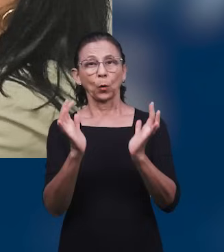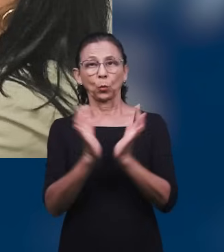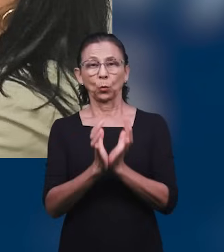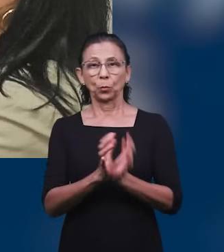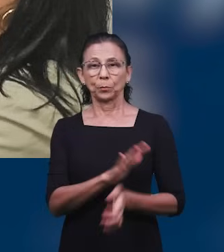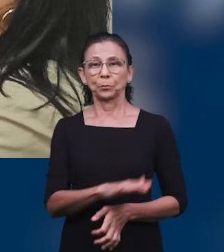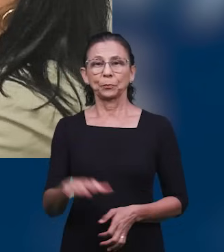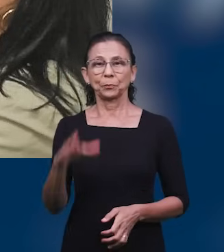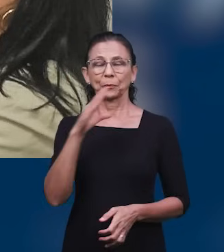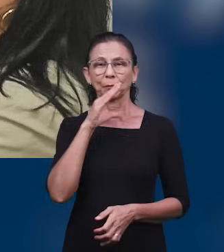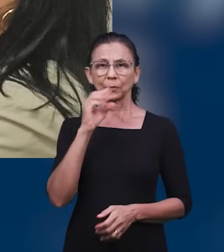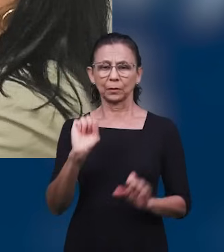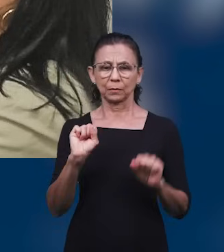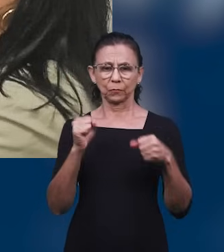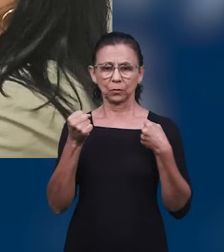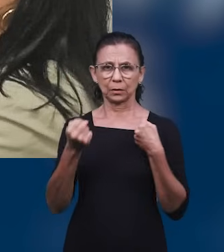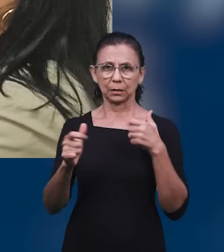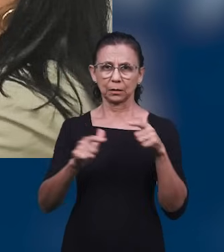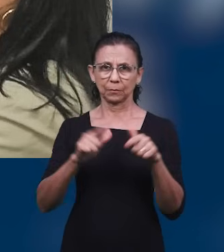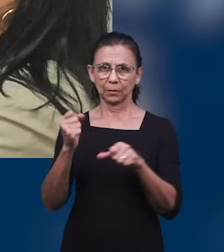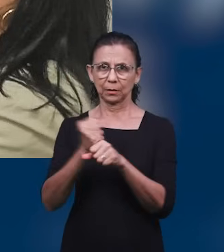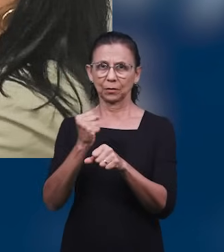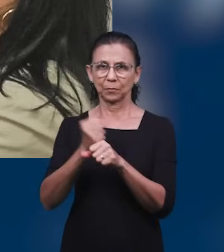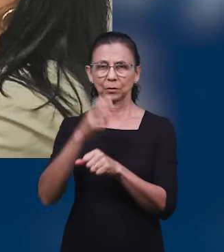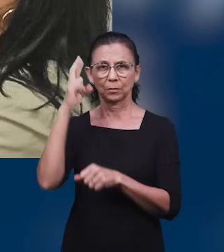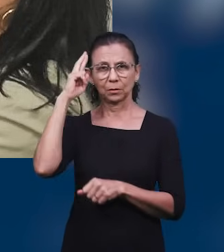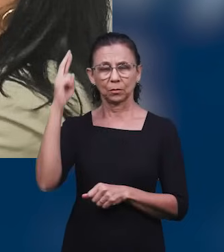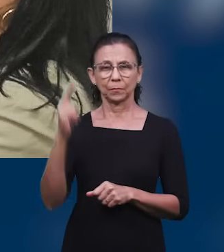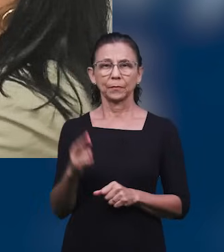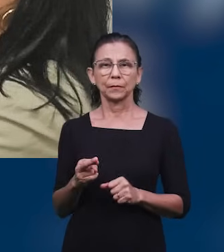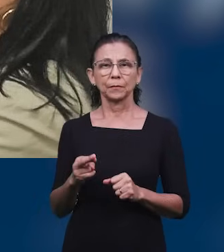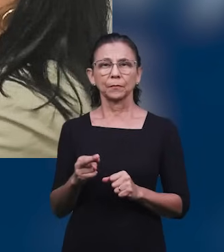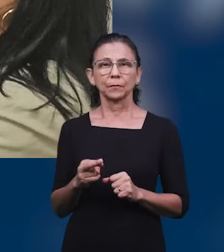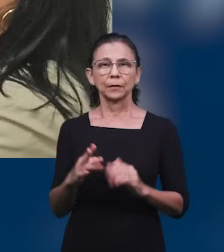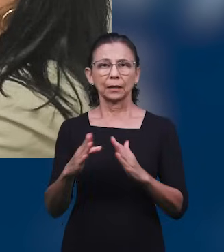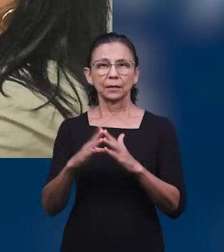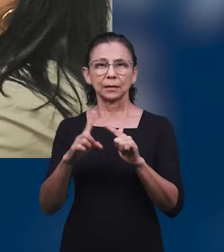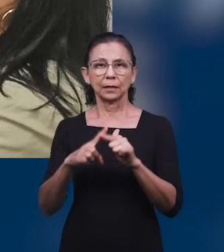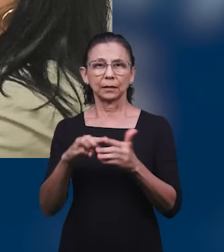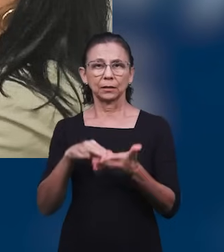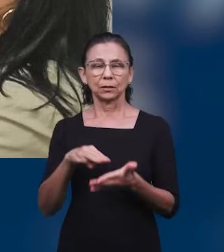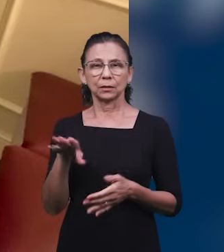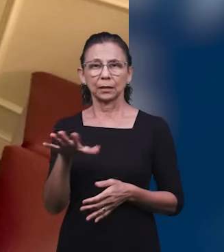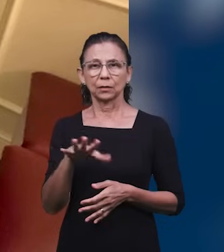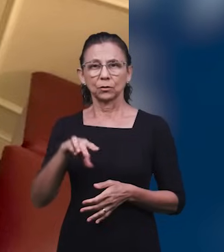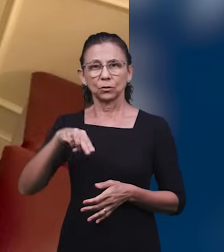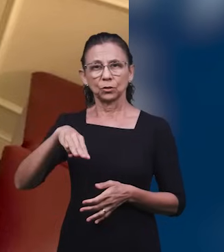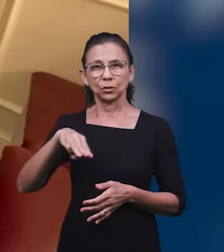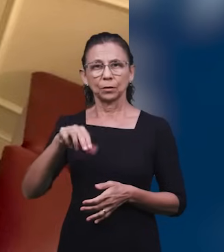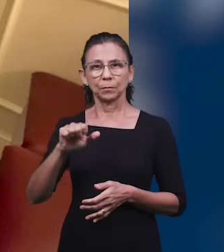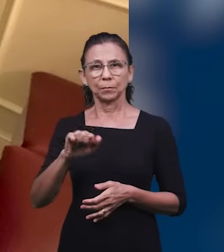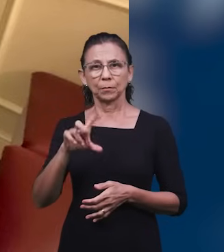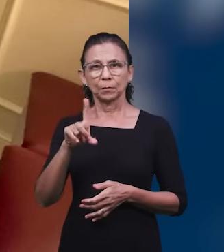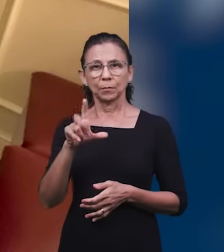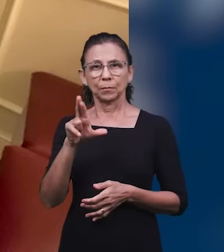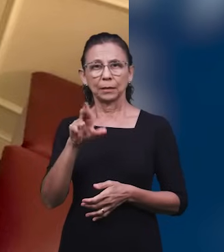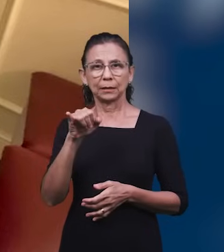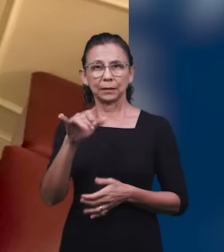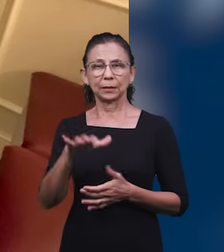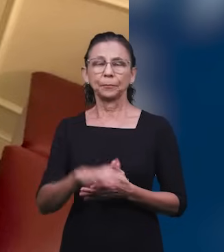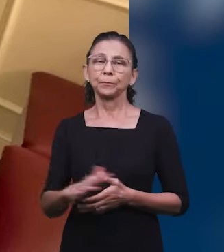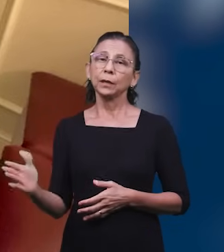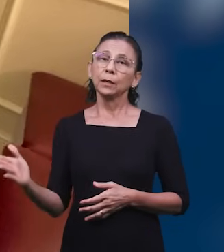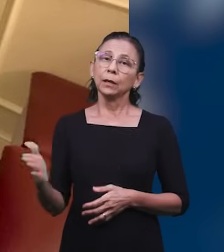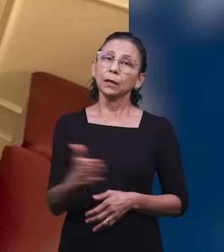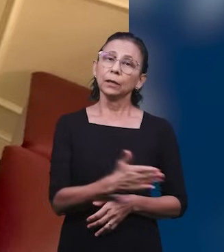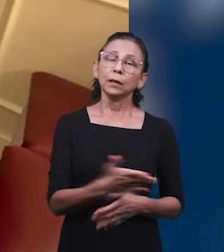mais dedicadas à obra do Senhor. A ICM Madrid está sob o ministério do pastor Roberto Paulo. Já na Itália, a igreja